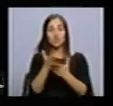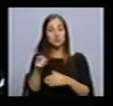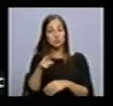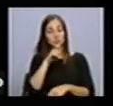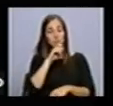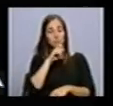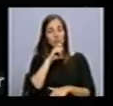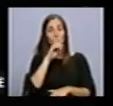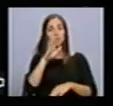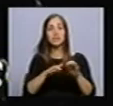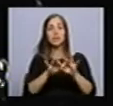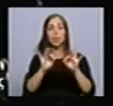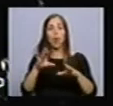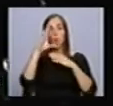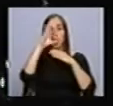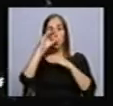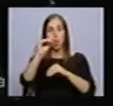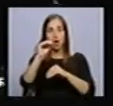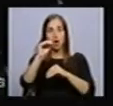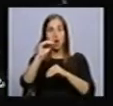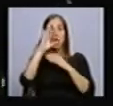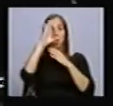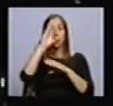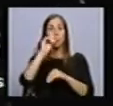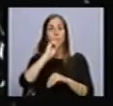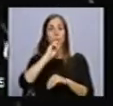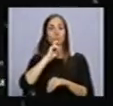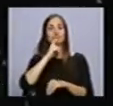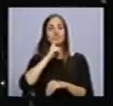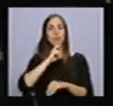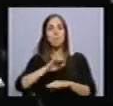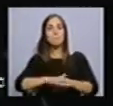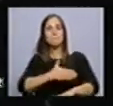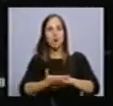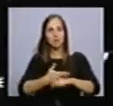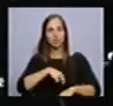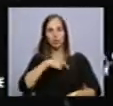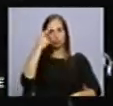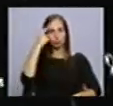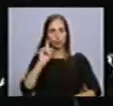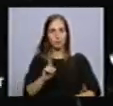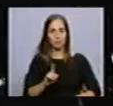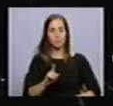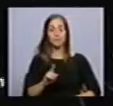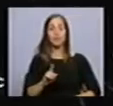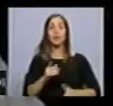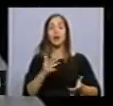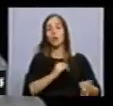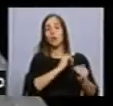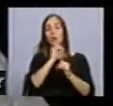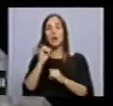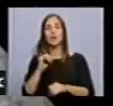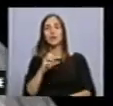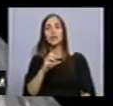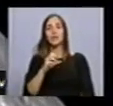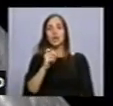Lua. A Lua também é capaz de ter muito mais gelo do que aquilo que nós pensávamos. E, muito rapidamente, de Mercúrio para a cintura dos asteroides, para explicar com uma nova teoria que